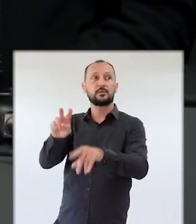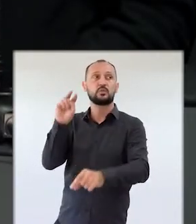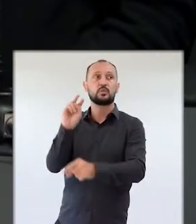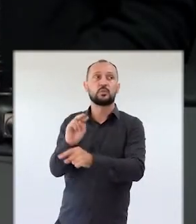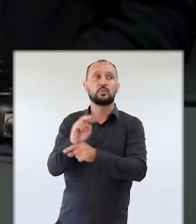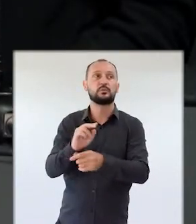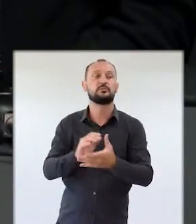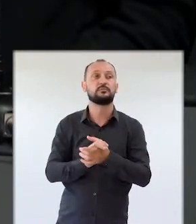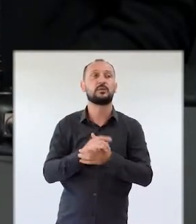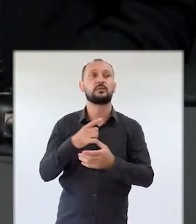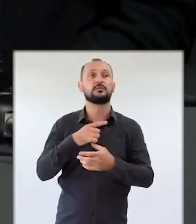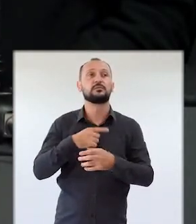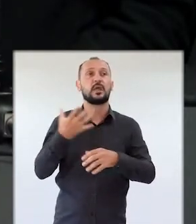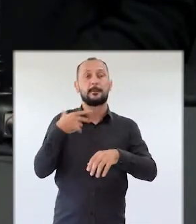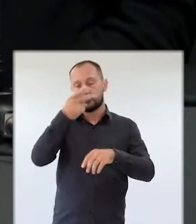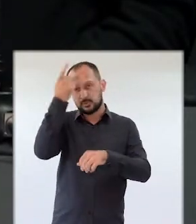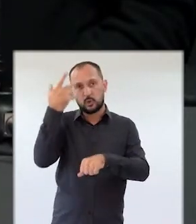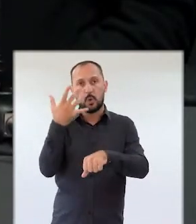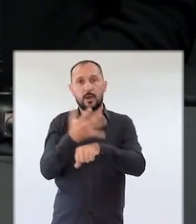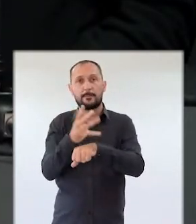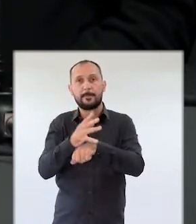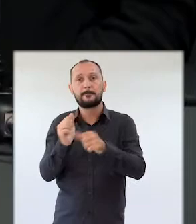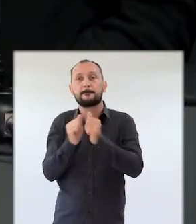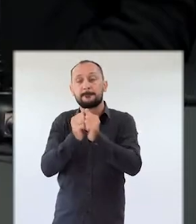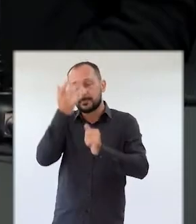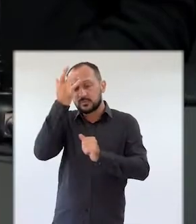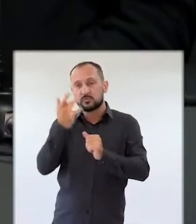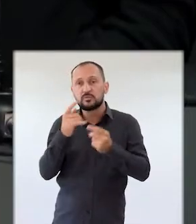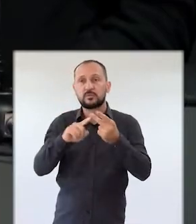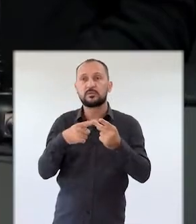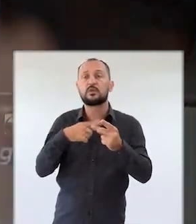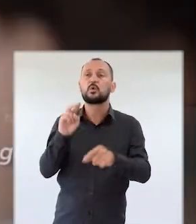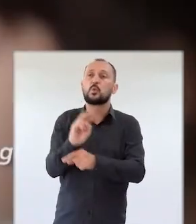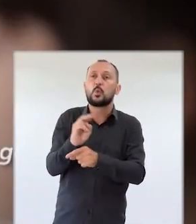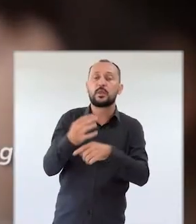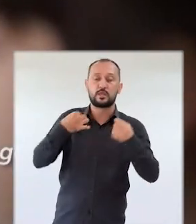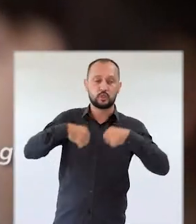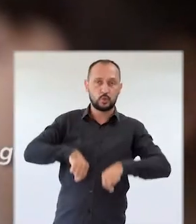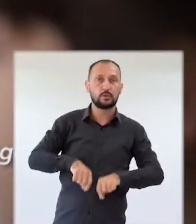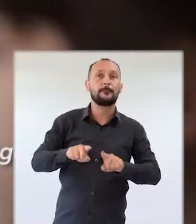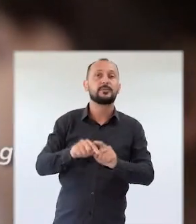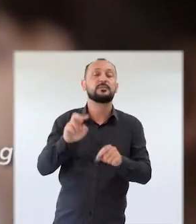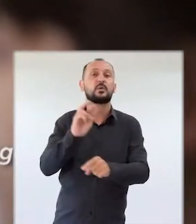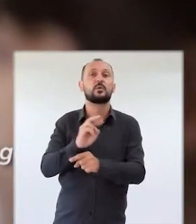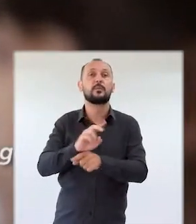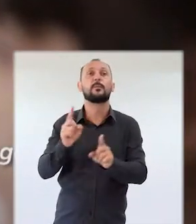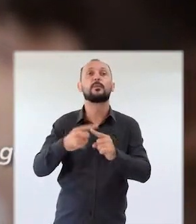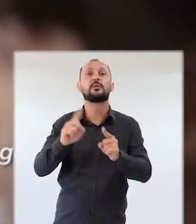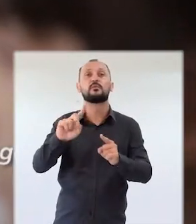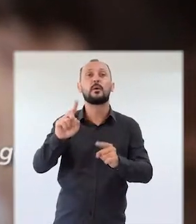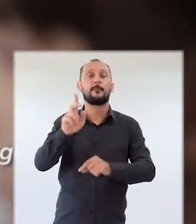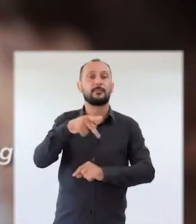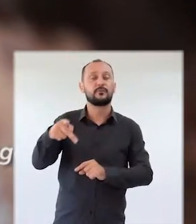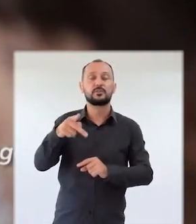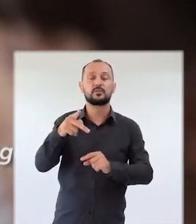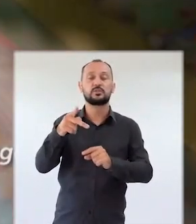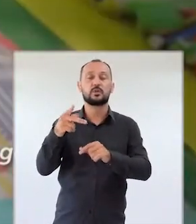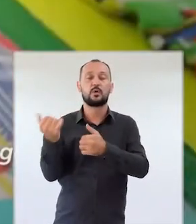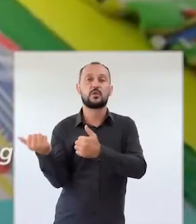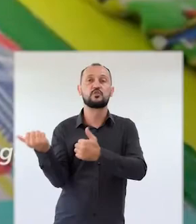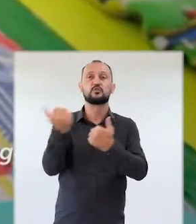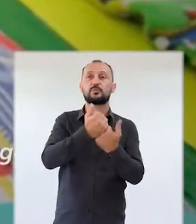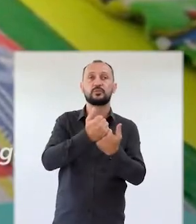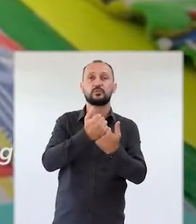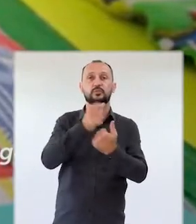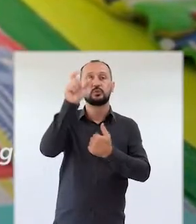personal stylist, é preciso cuidado porque não há personal father, personal mother, né, alguém que você entrega. Pais e mães não podem